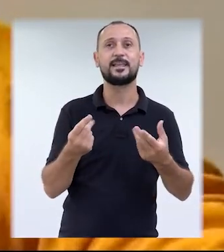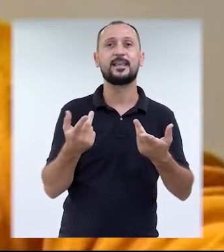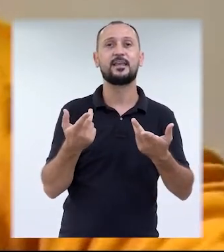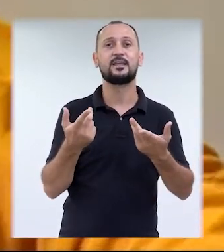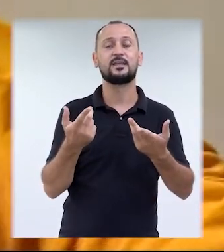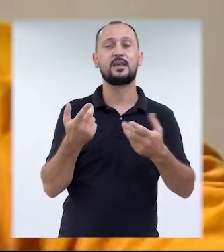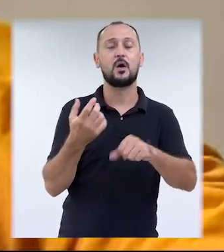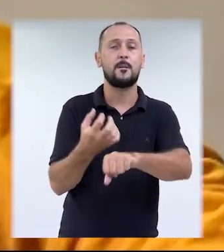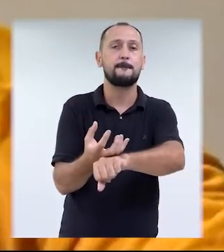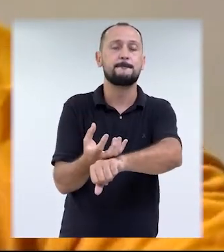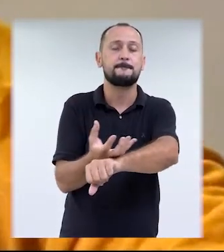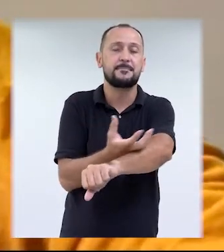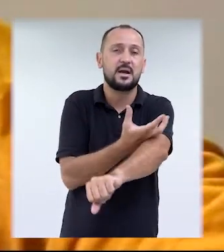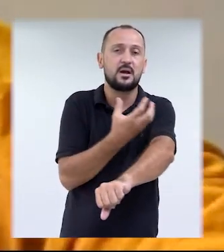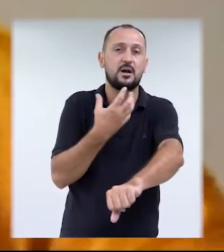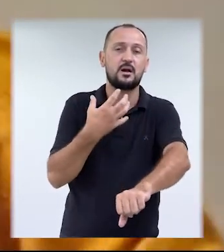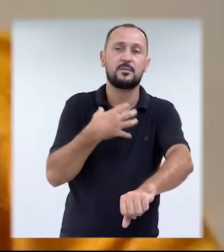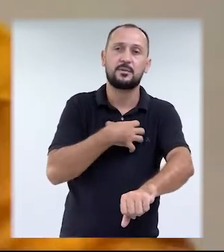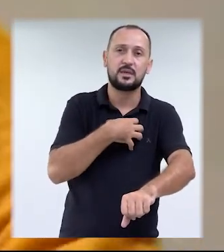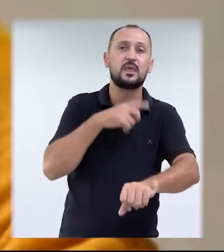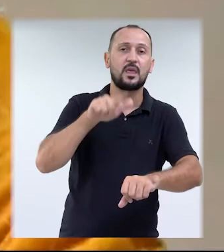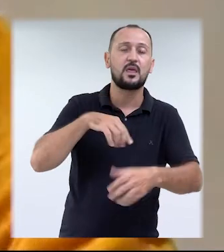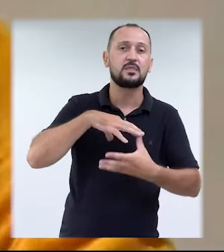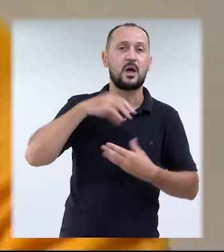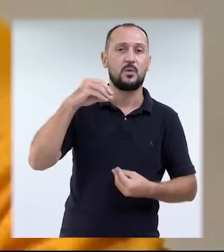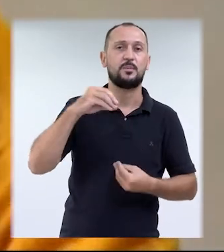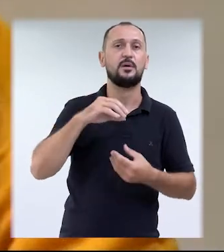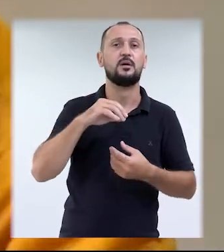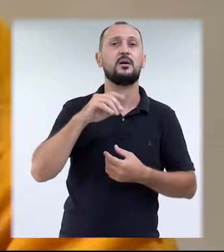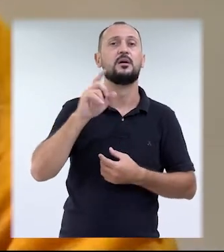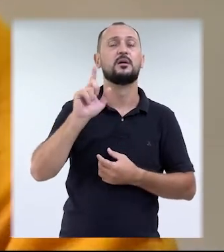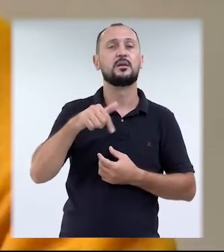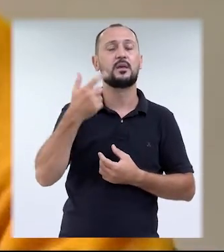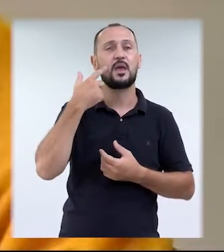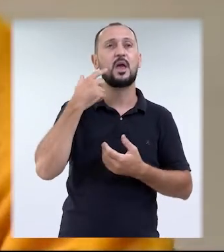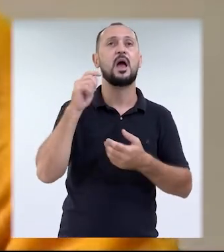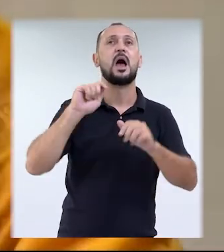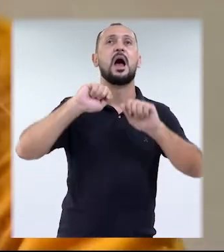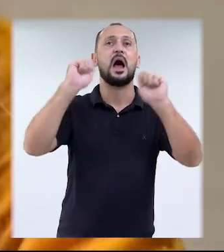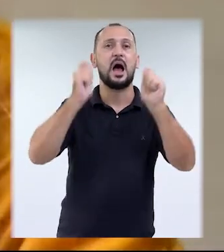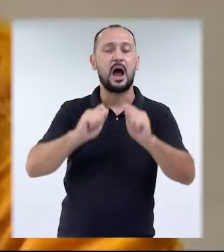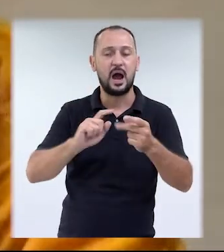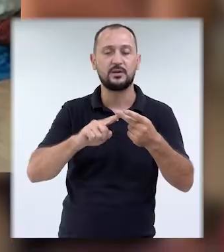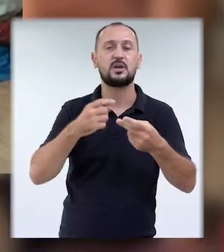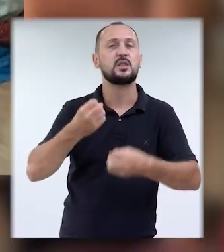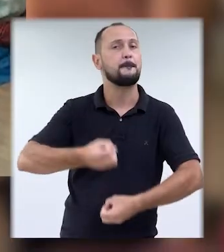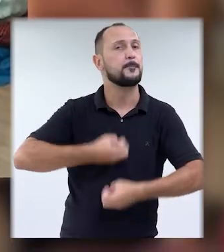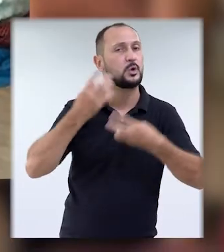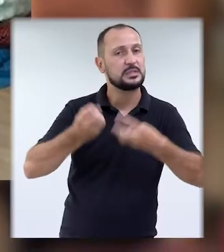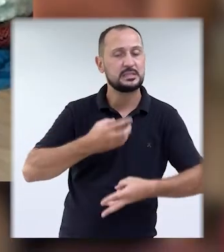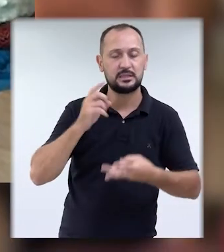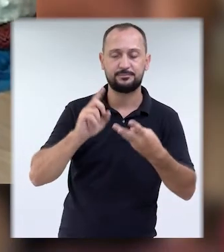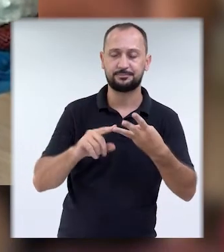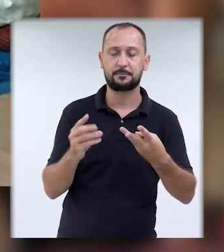parte sensível, que é o mundo da alma, que é o mundo da arte, que é o mundo da